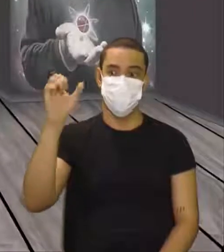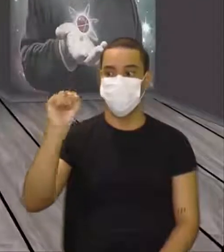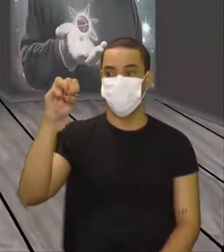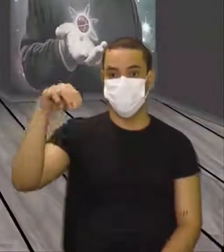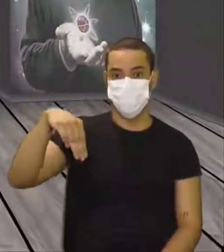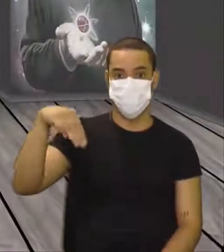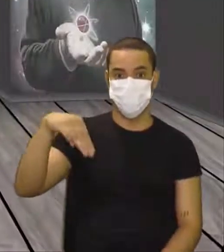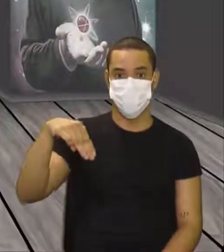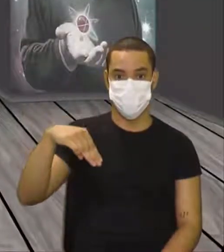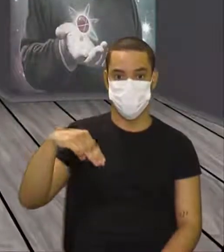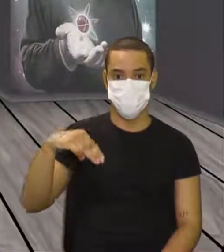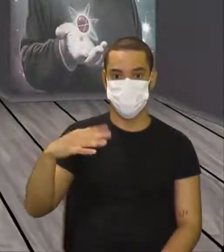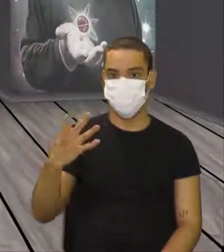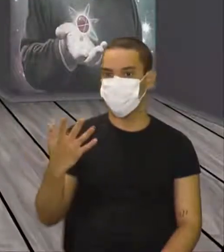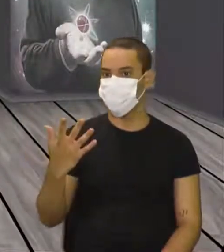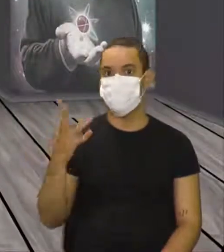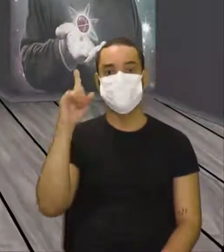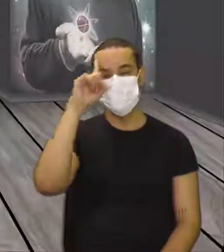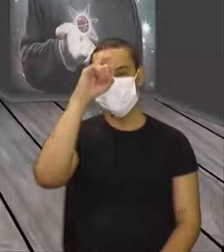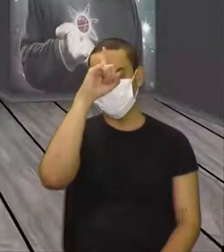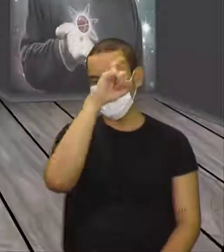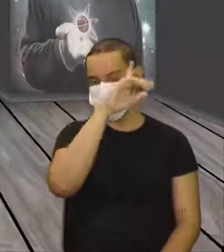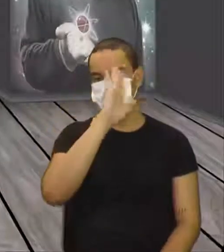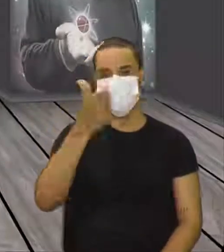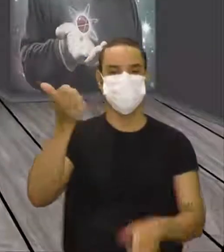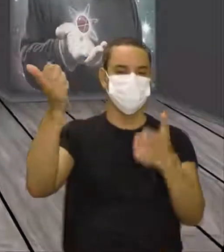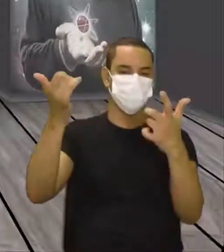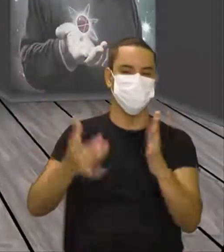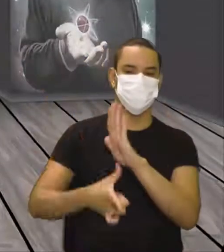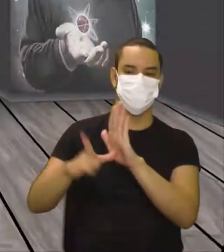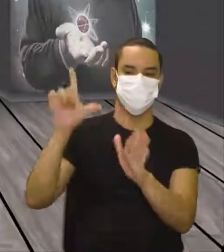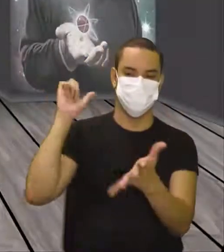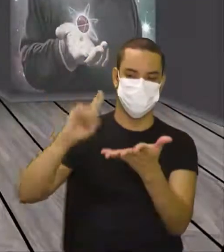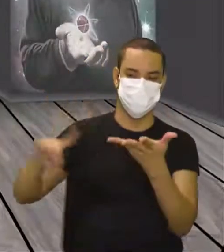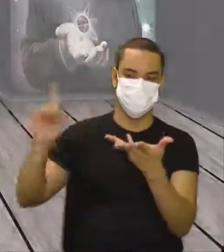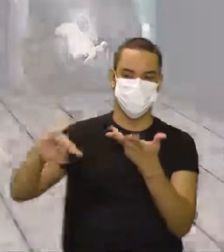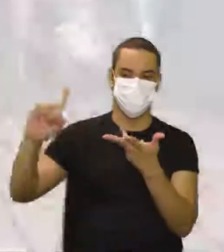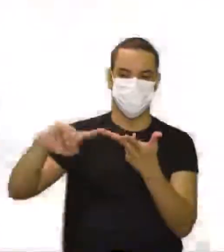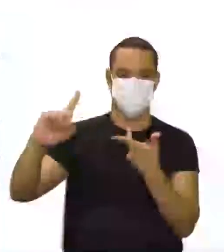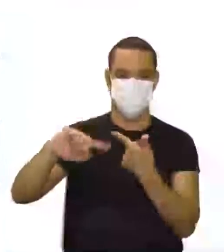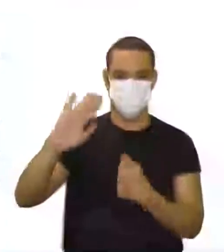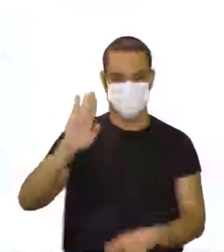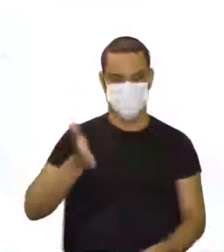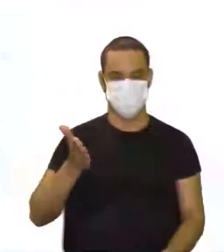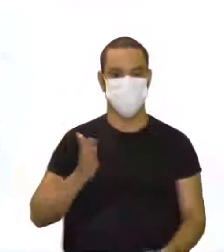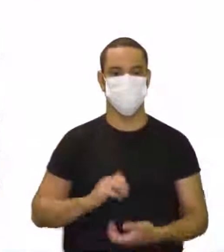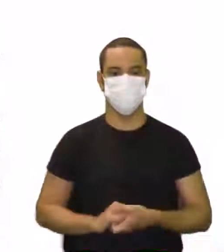sair do Sol até chegar aqui, não é instantaneamente, que nós já falamos sobre isso, né? Vamos lá, continuando.